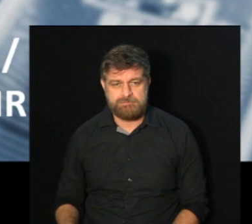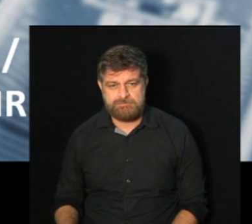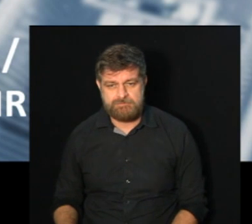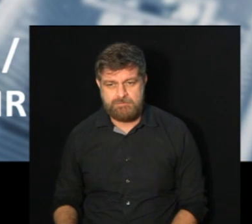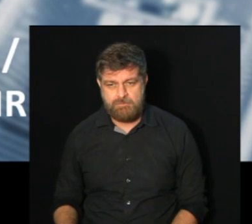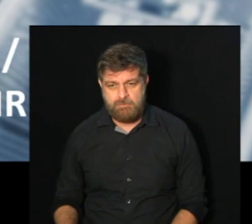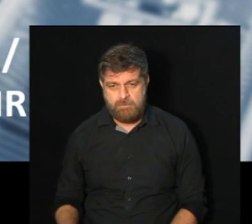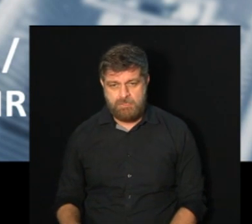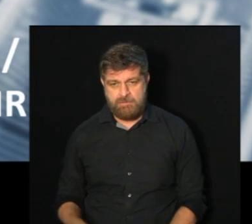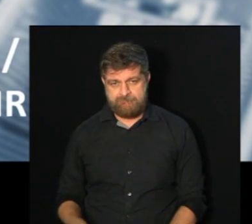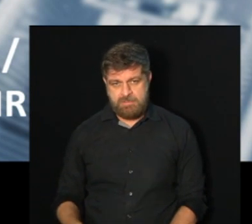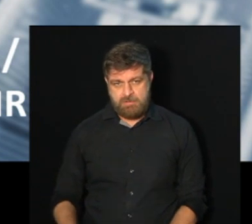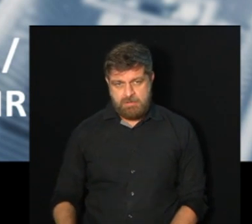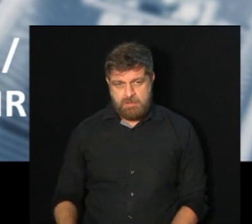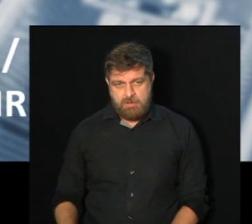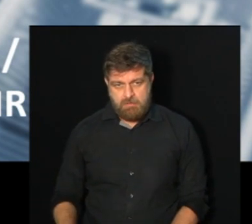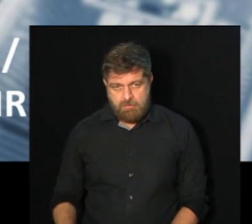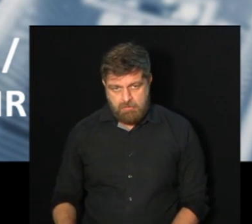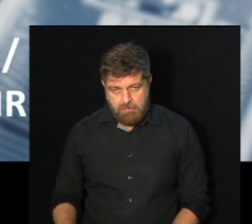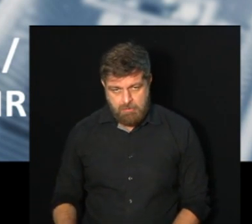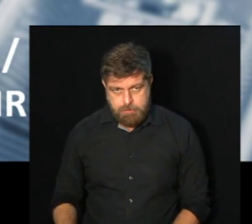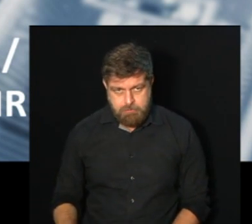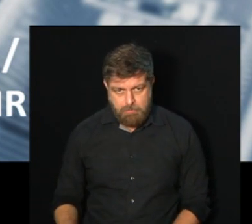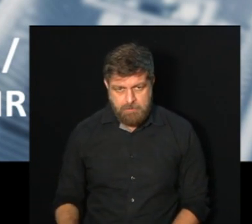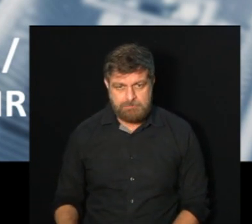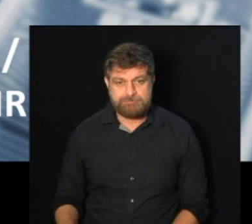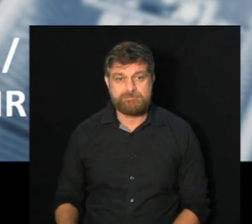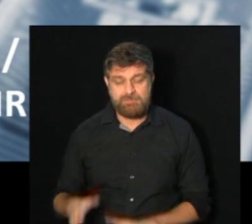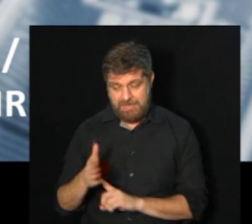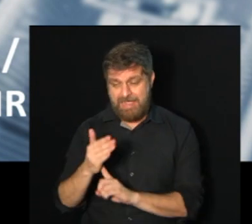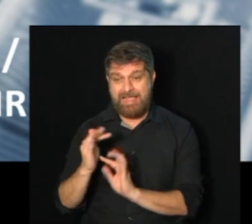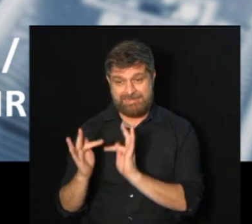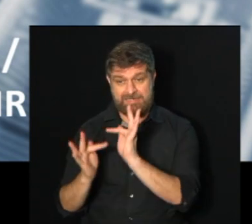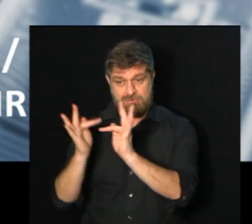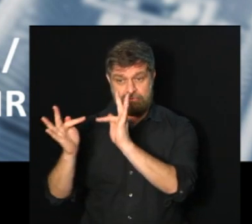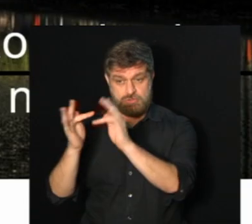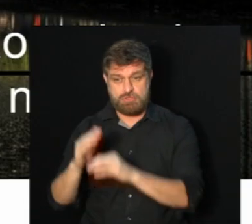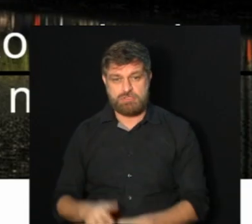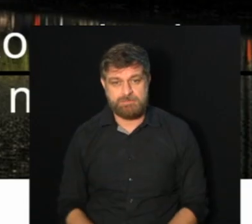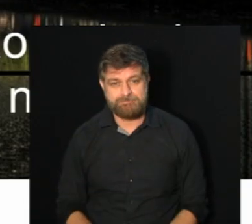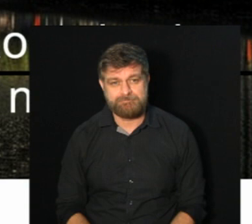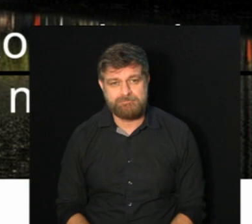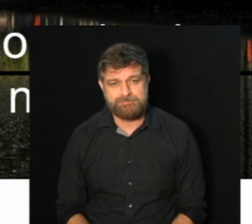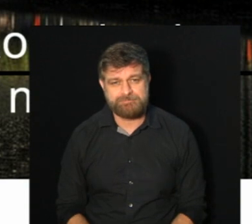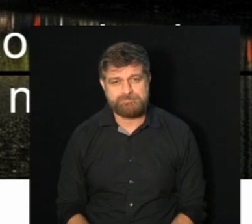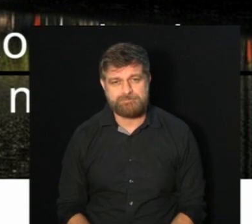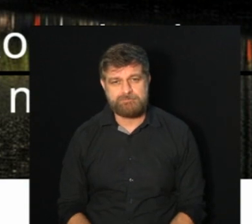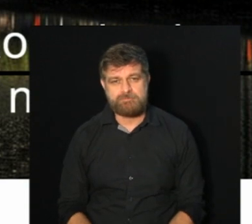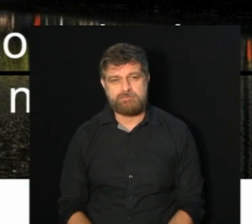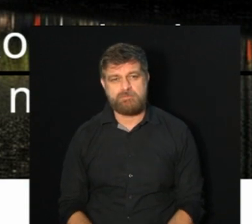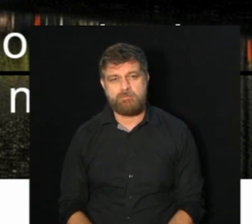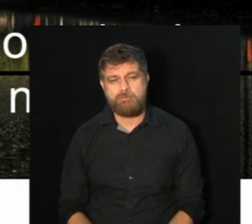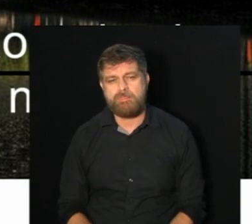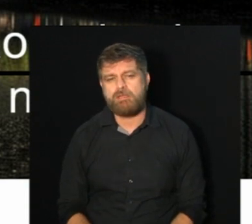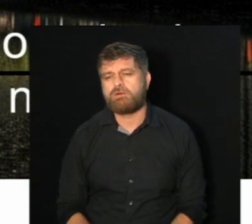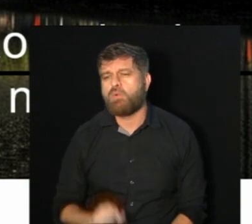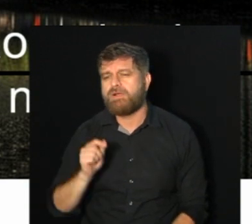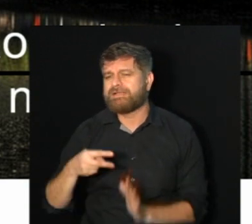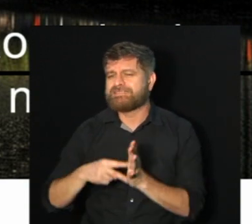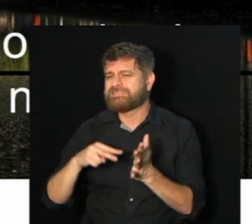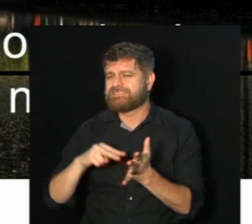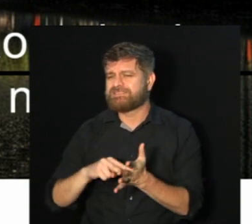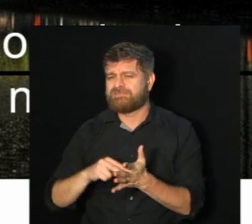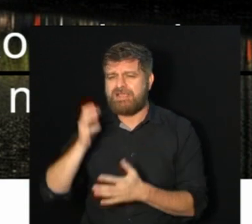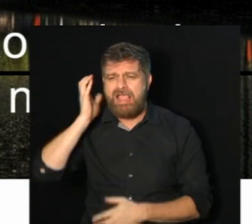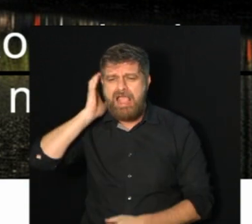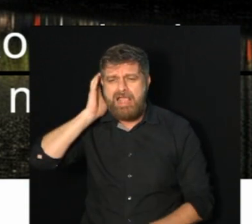8, já mais a parte de tecnologia e a parte de transformação digital. A definição do radioamador,